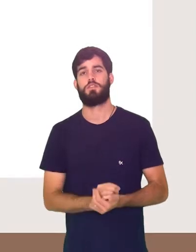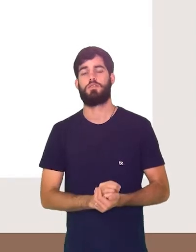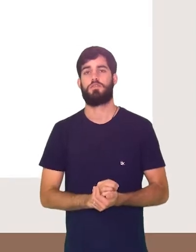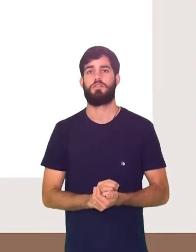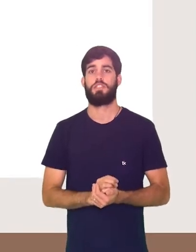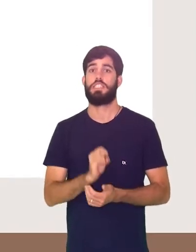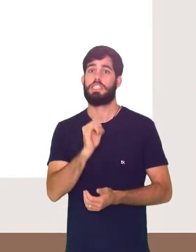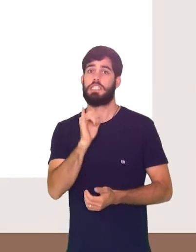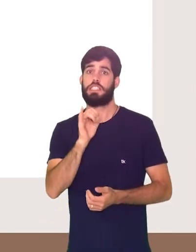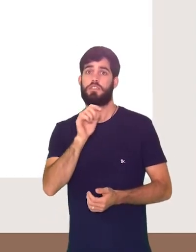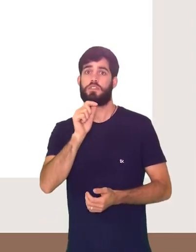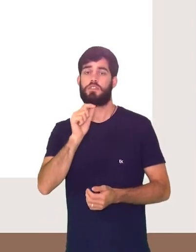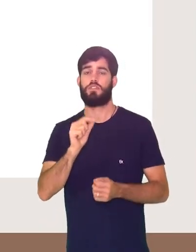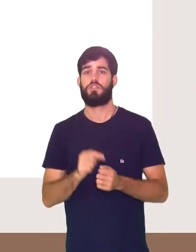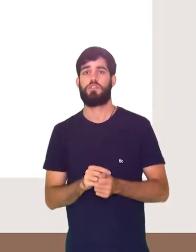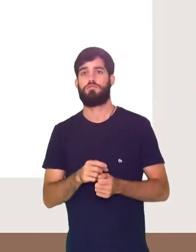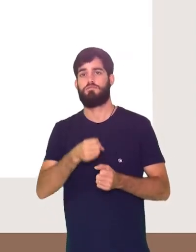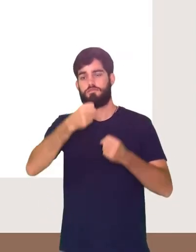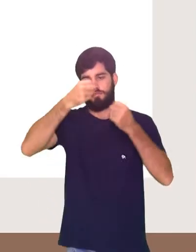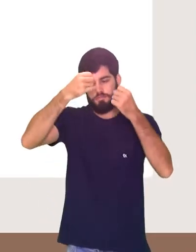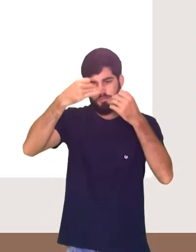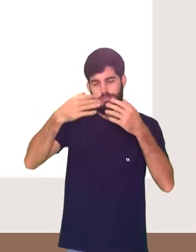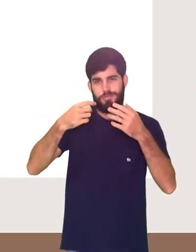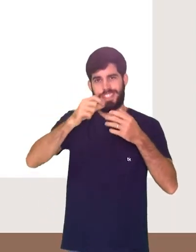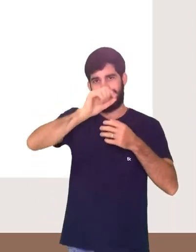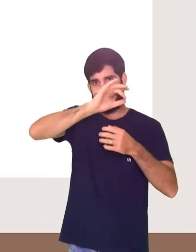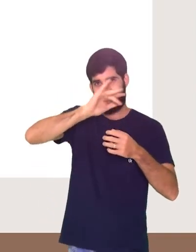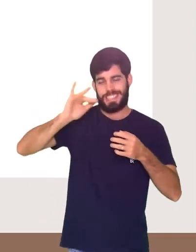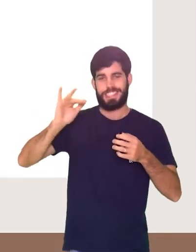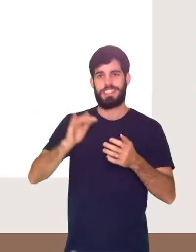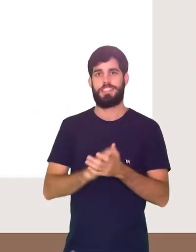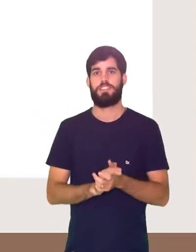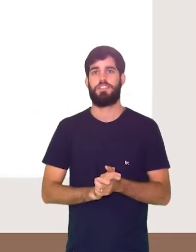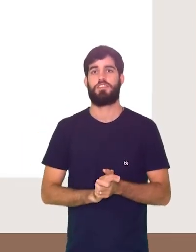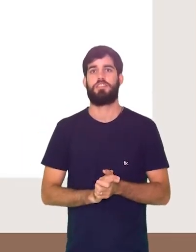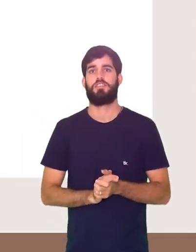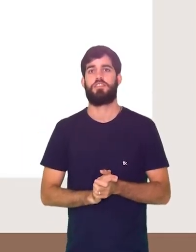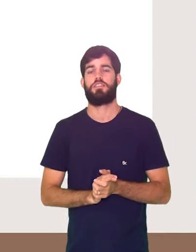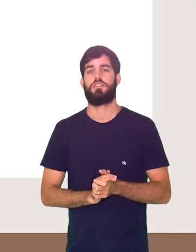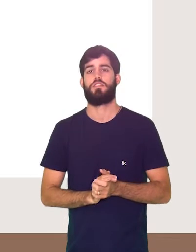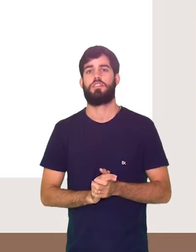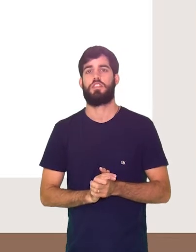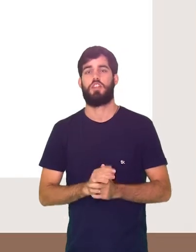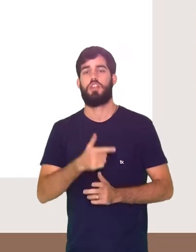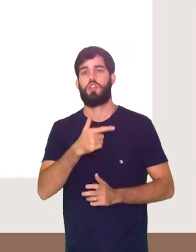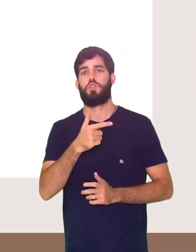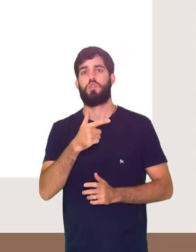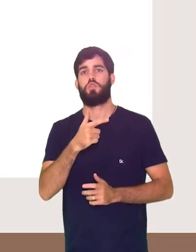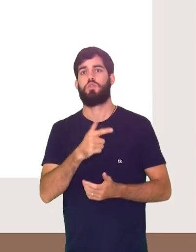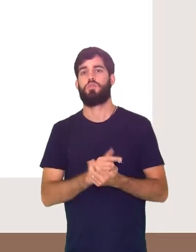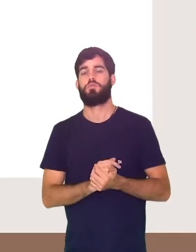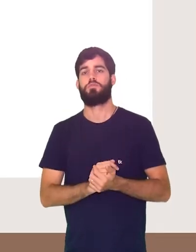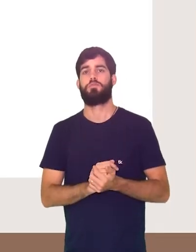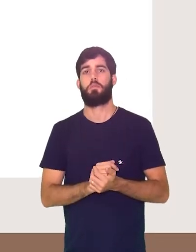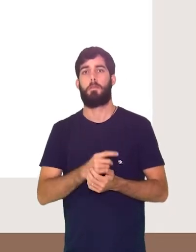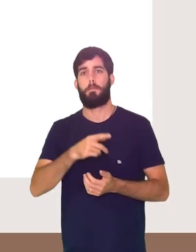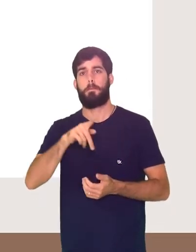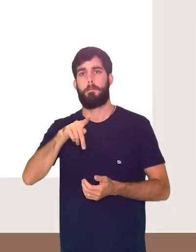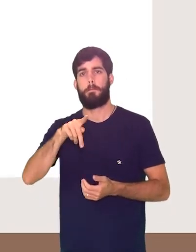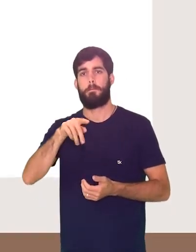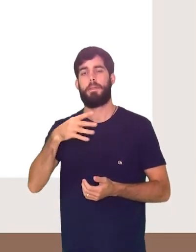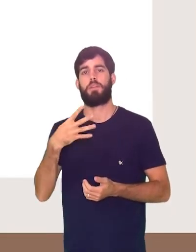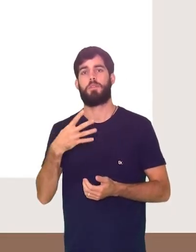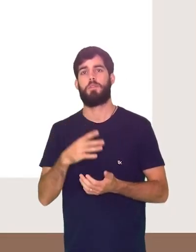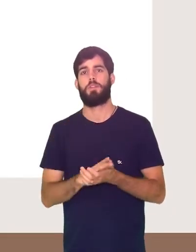oxigênio, 1s2, 2s2, 2p4. S2p4 é a última camada, são 6 elétrons.